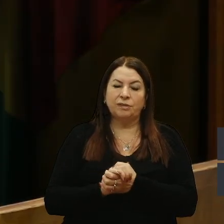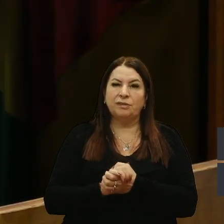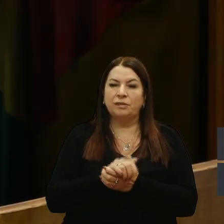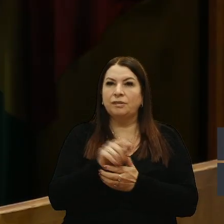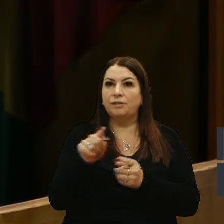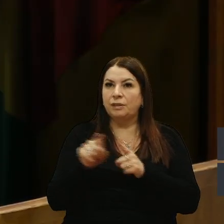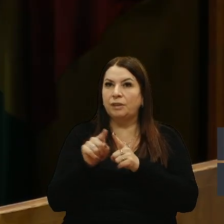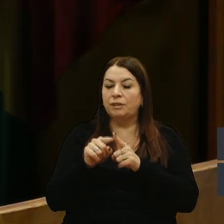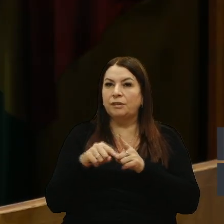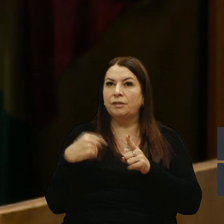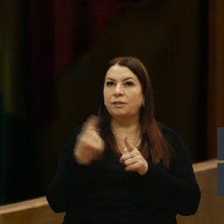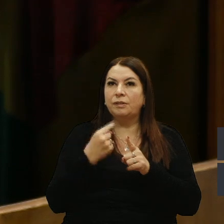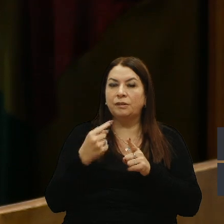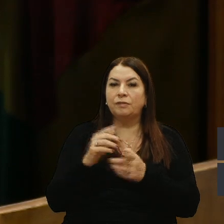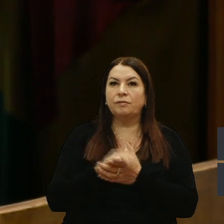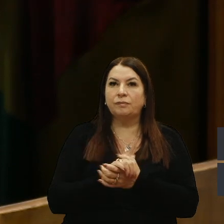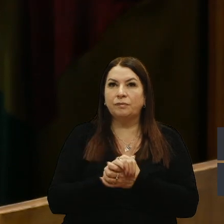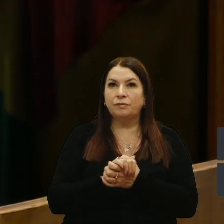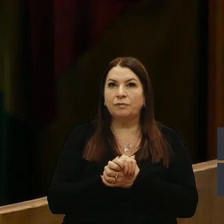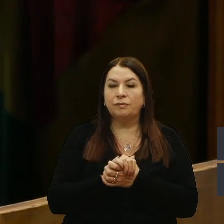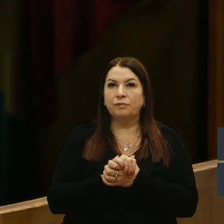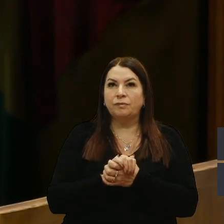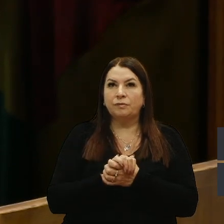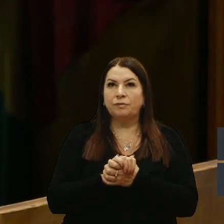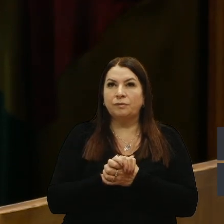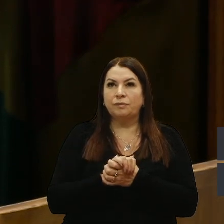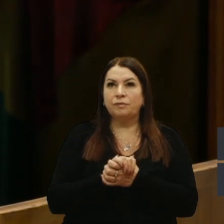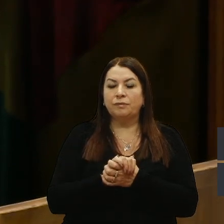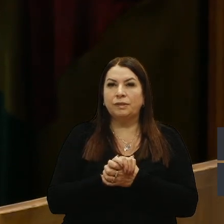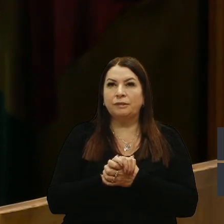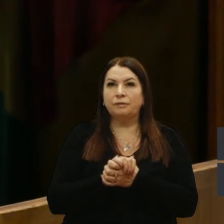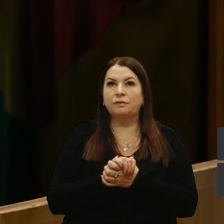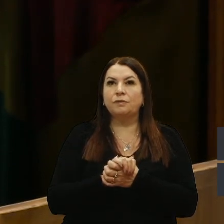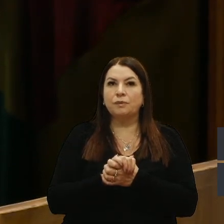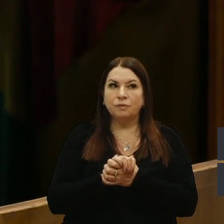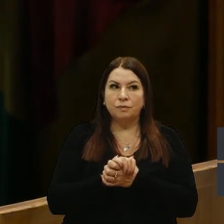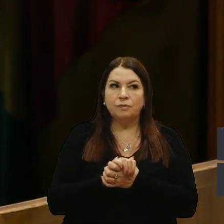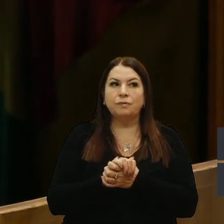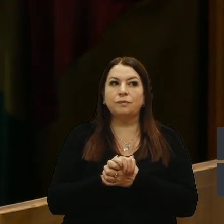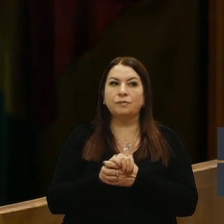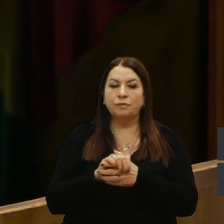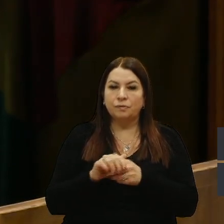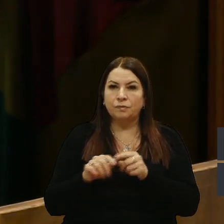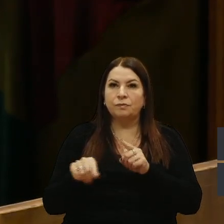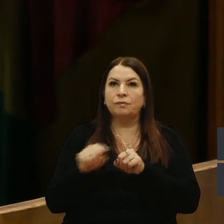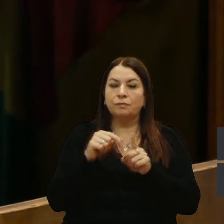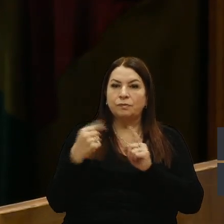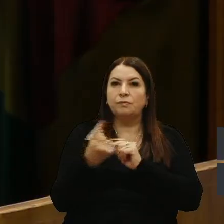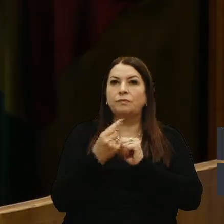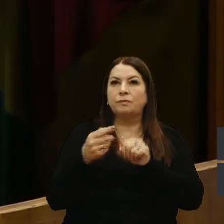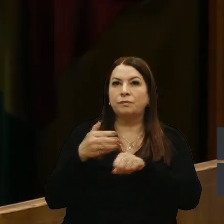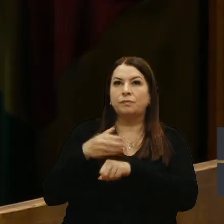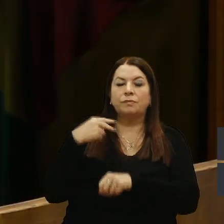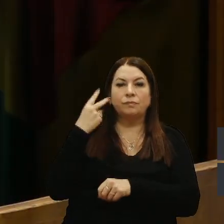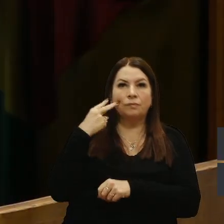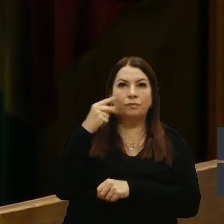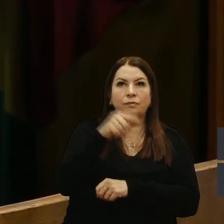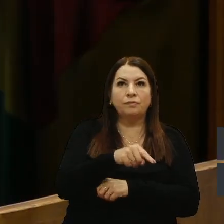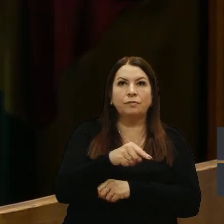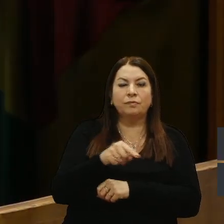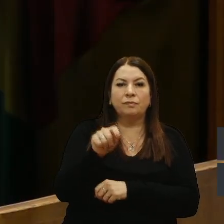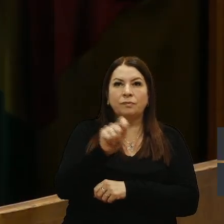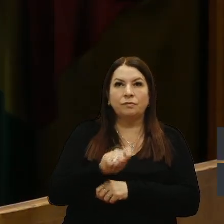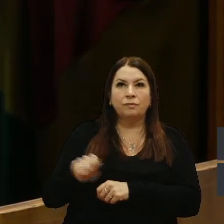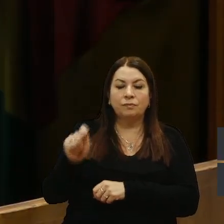tantos outros pares que aqui temos na nossa casa, Uma parte, vereador. que esse grupo da